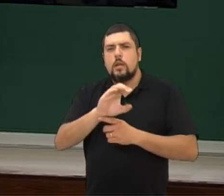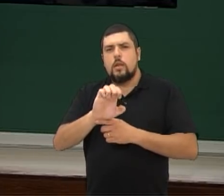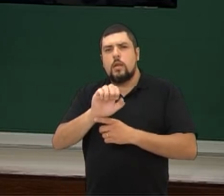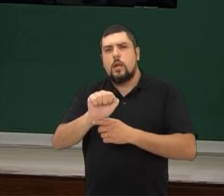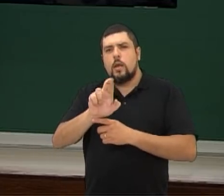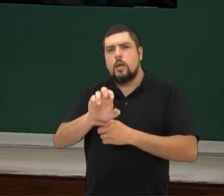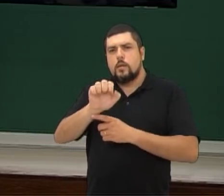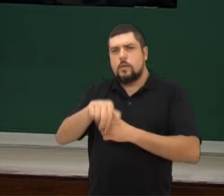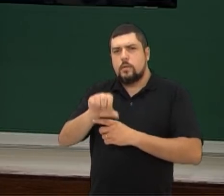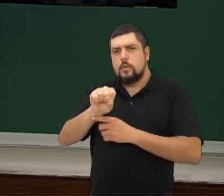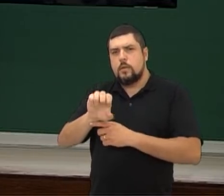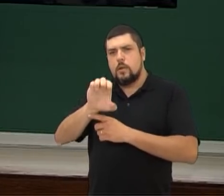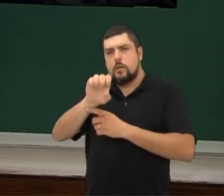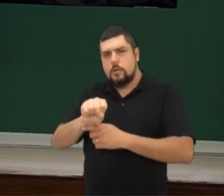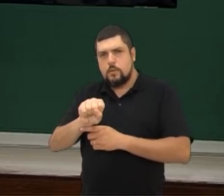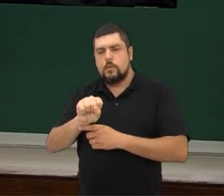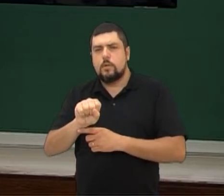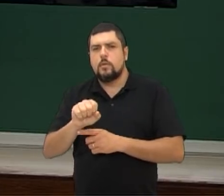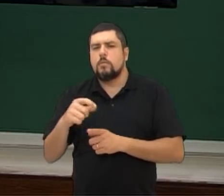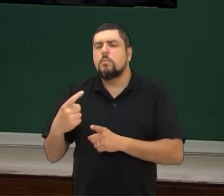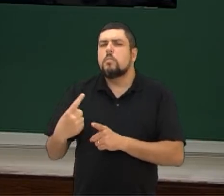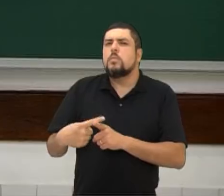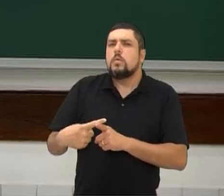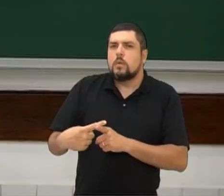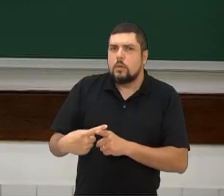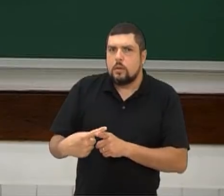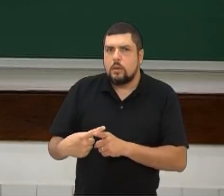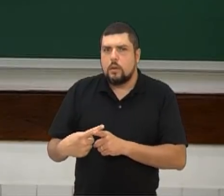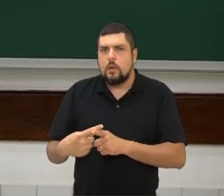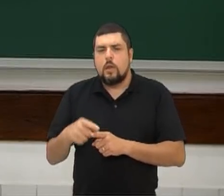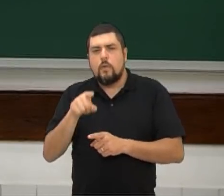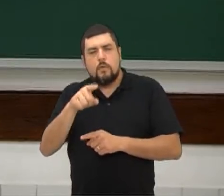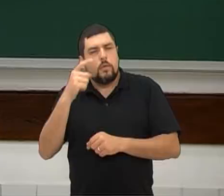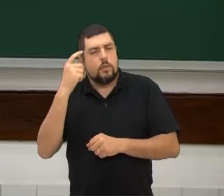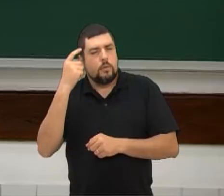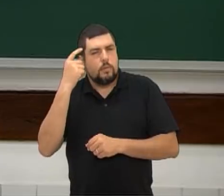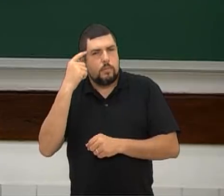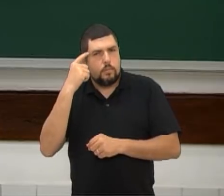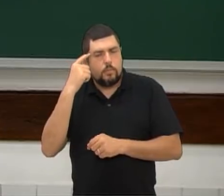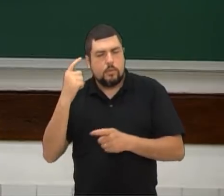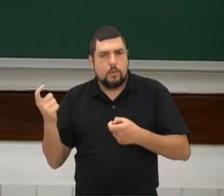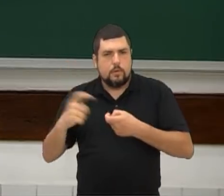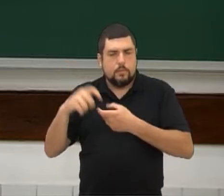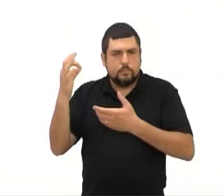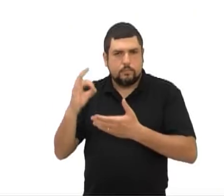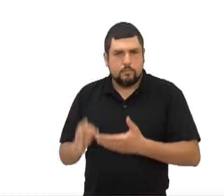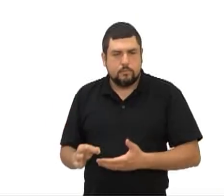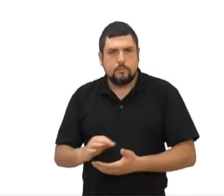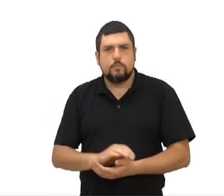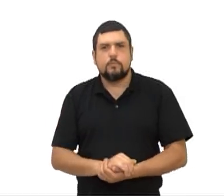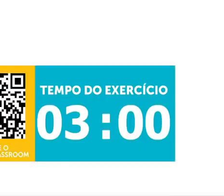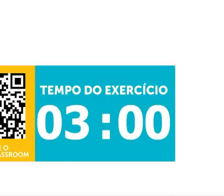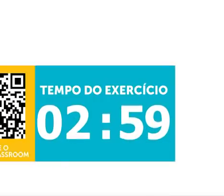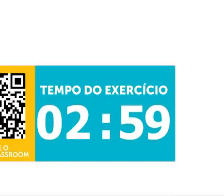termo cearenseis? Vou dar um tempinho para você pensar a esse respeito e eu já volto para a gente continuar.